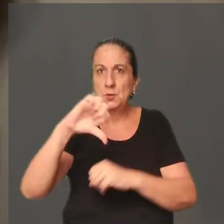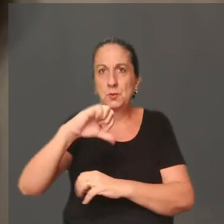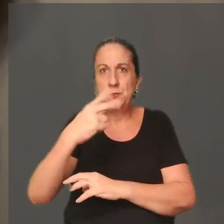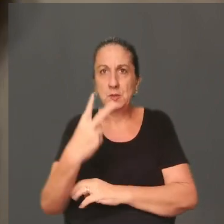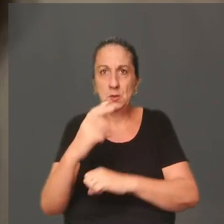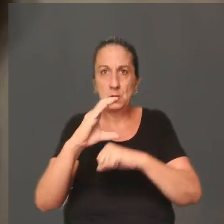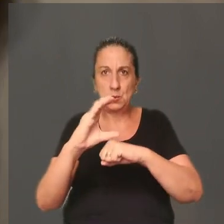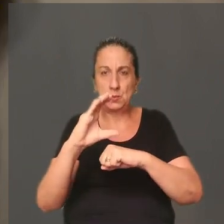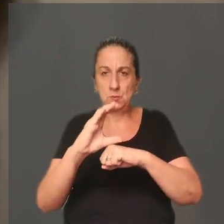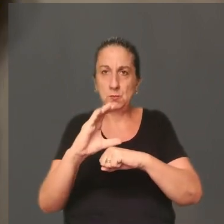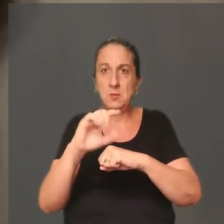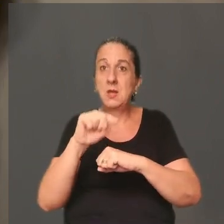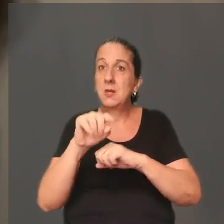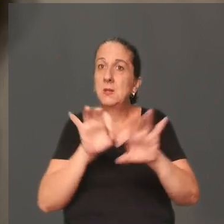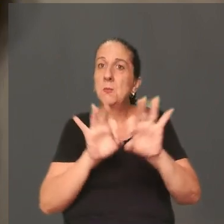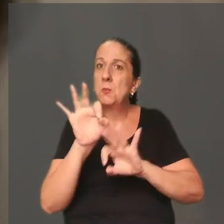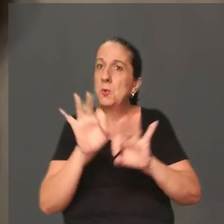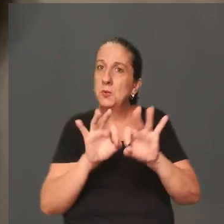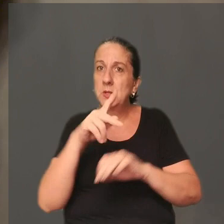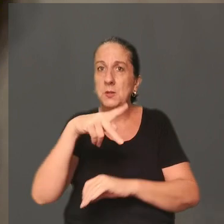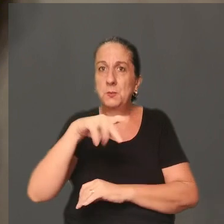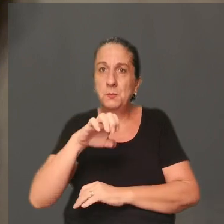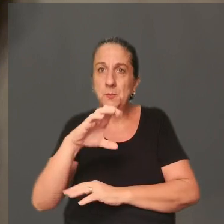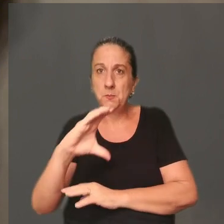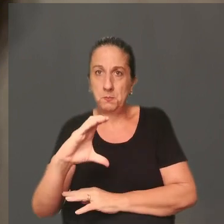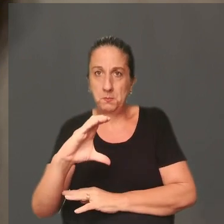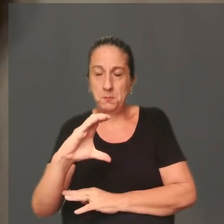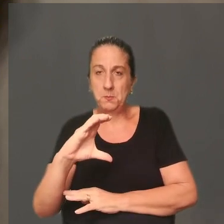da Constituição. Nesse projeto, dessa PEC,